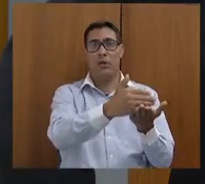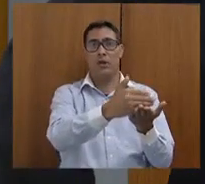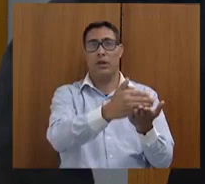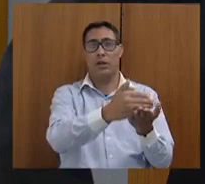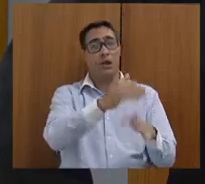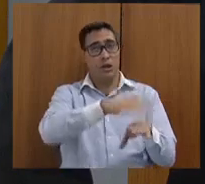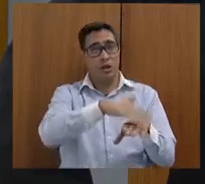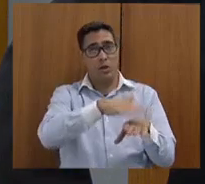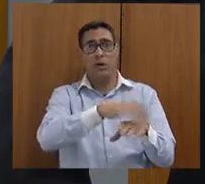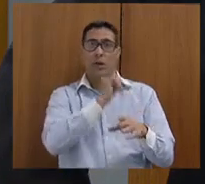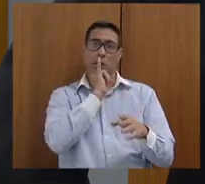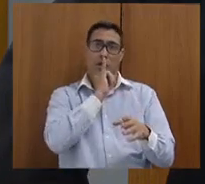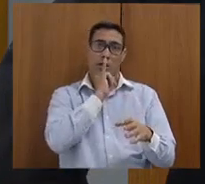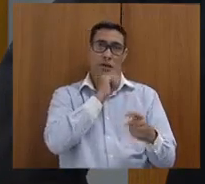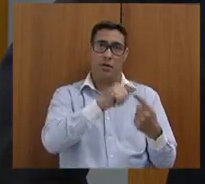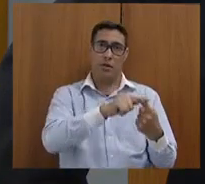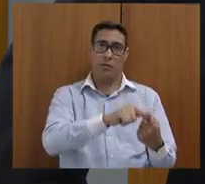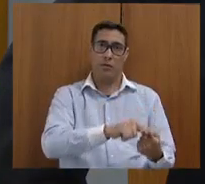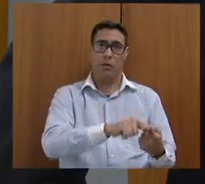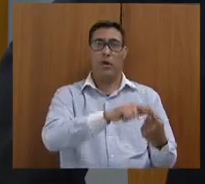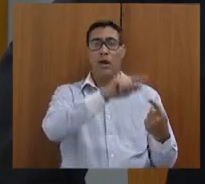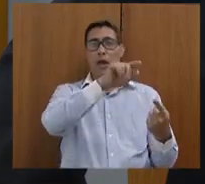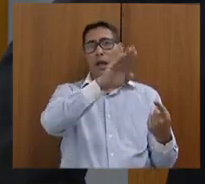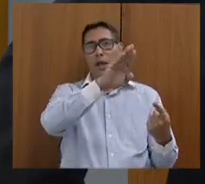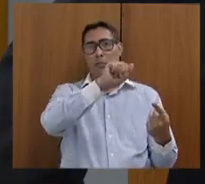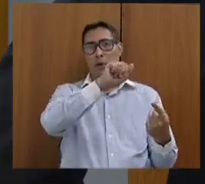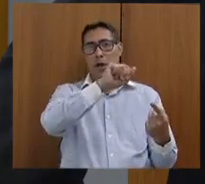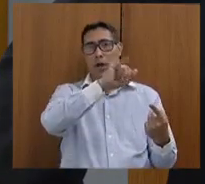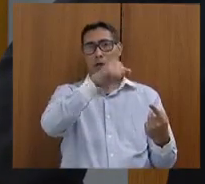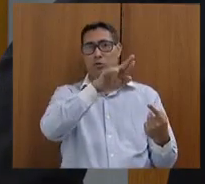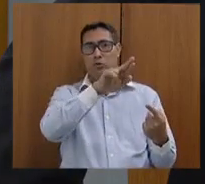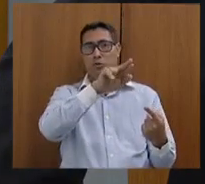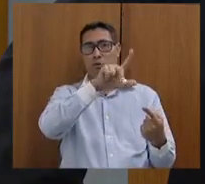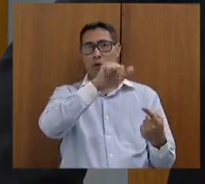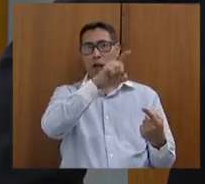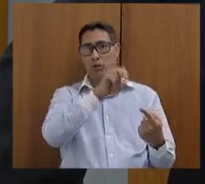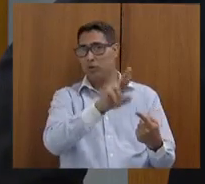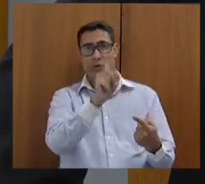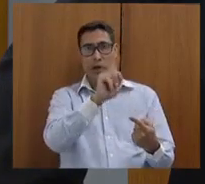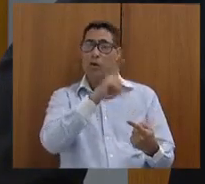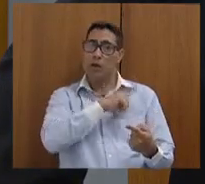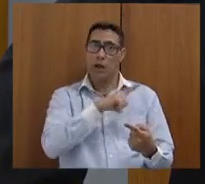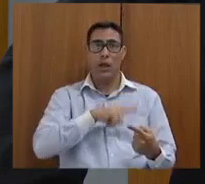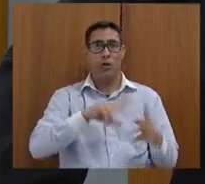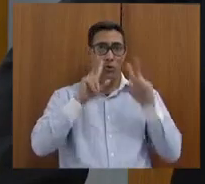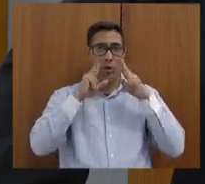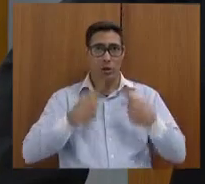do que ser baixa o governo eu tenho admiração pessoal pelo trabalho que o secretário vem fazer na frente da Paz